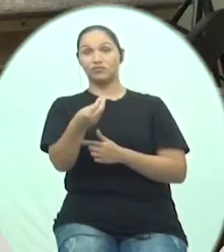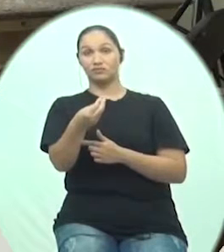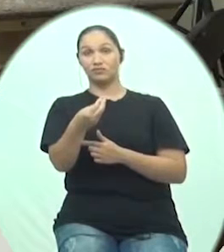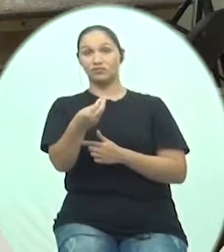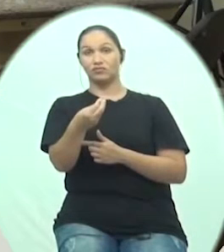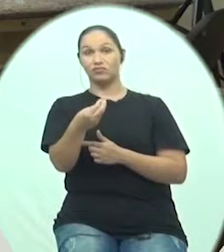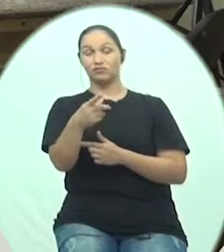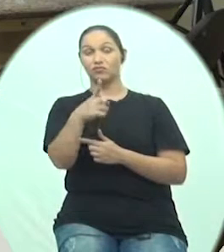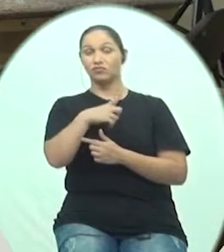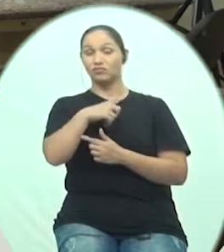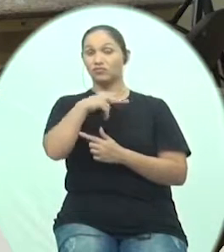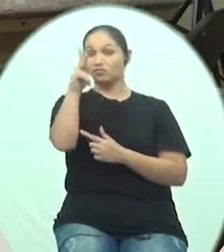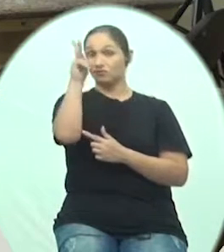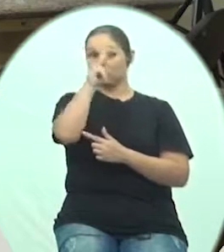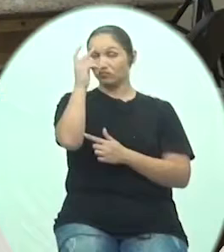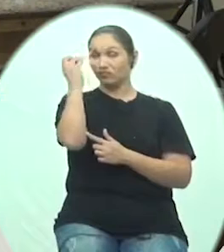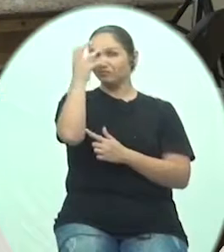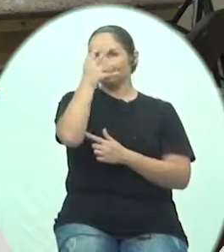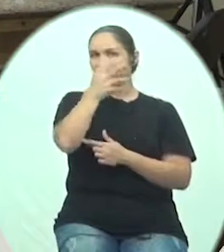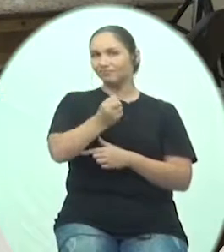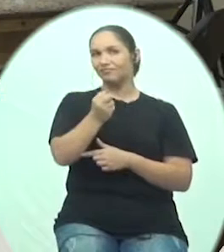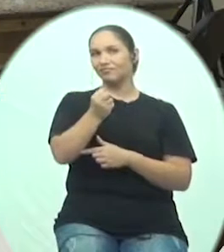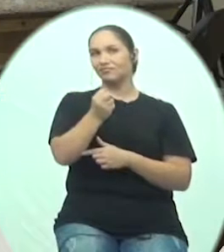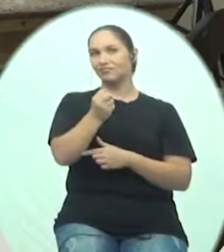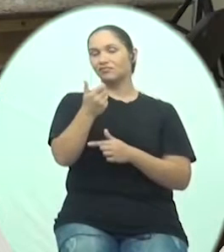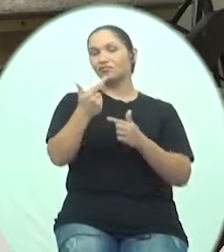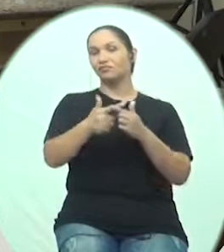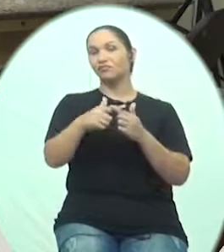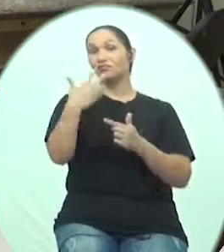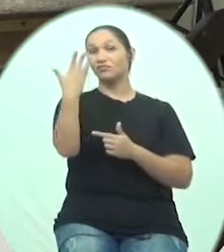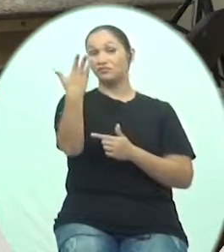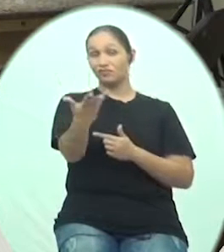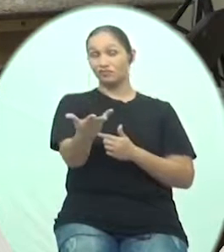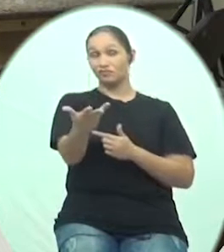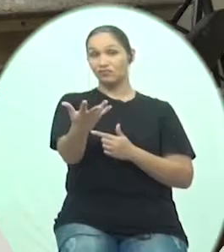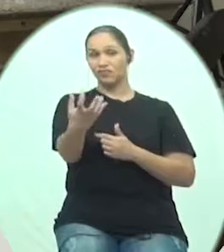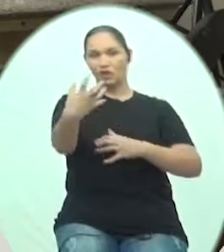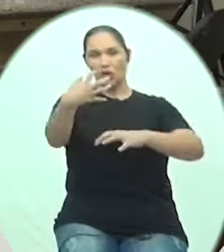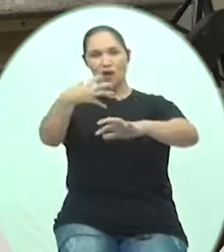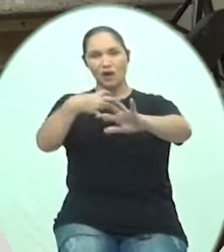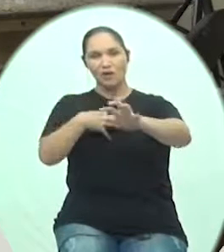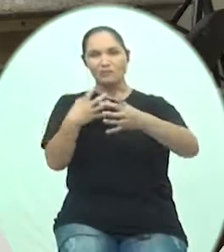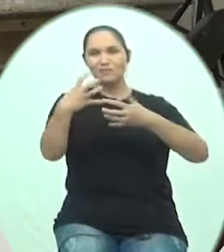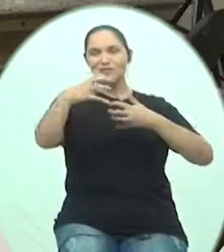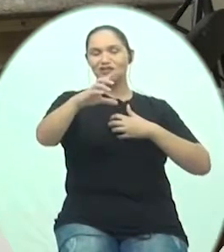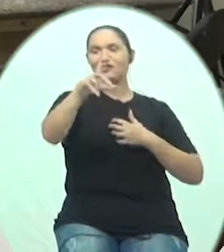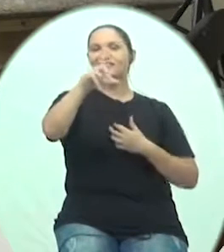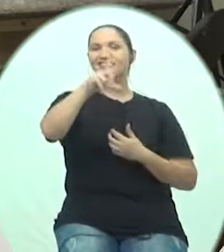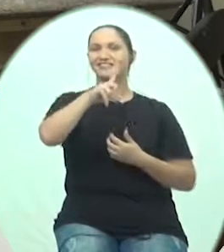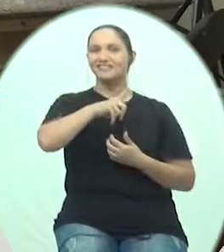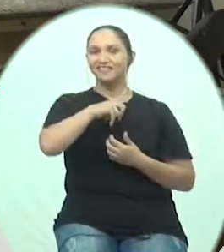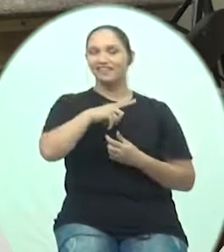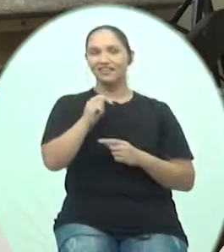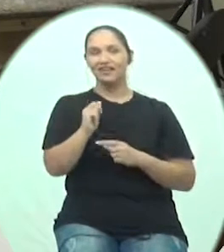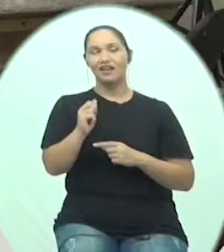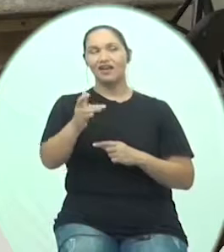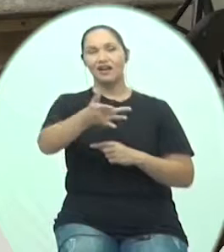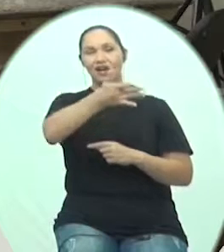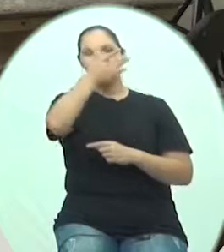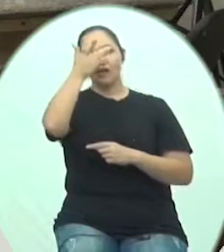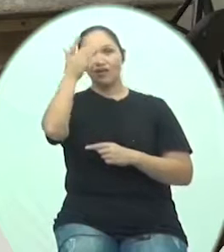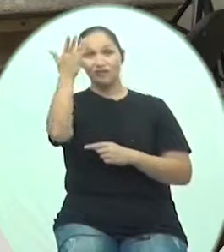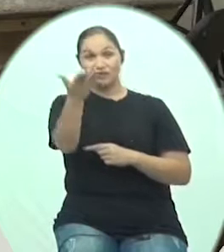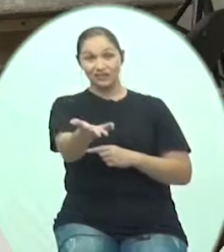grande aqui para todos nós é a sua empatia né de ajudar o próximo isso que as pessoas vão